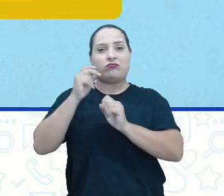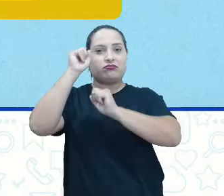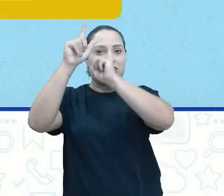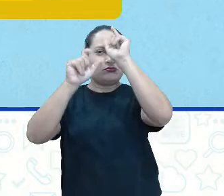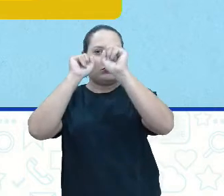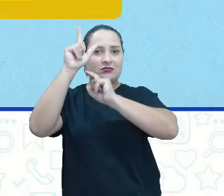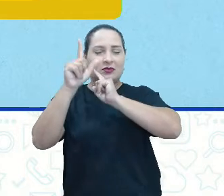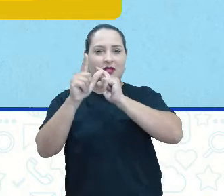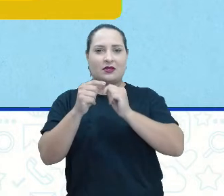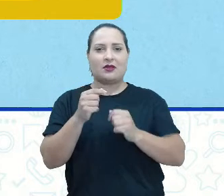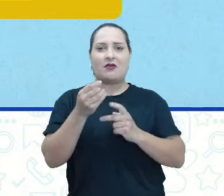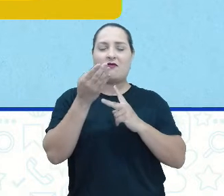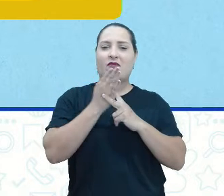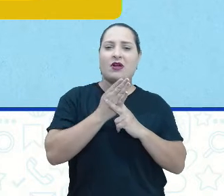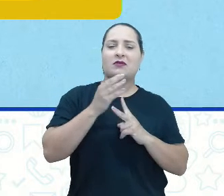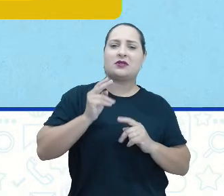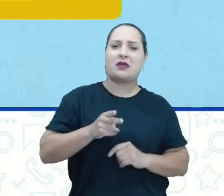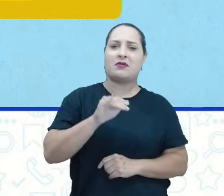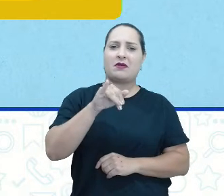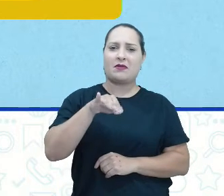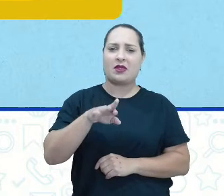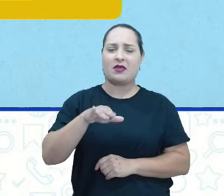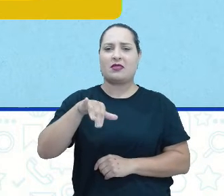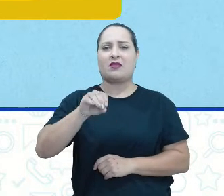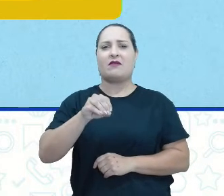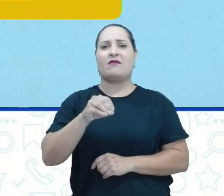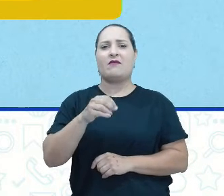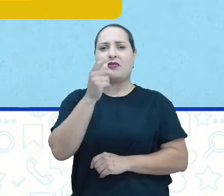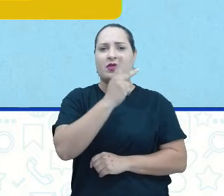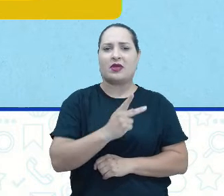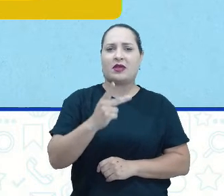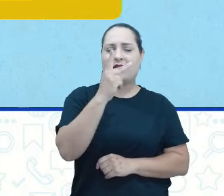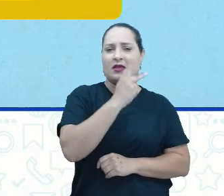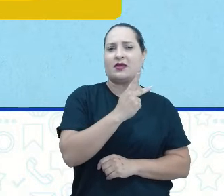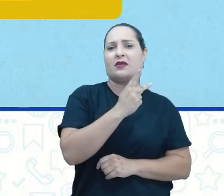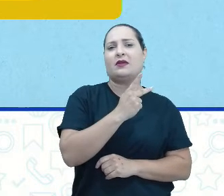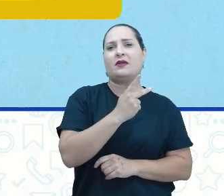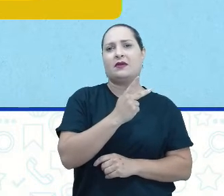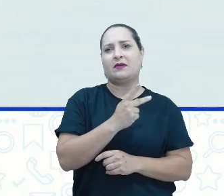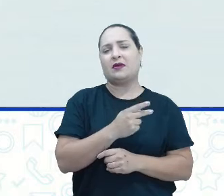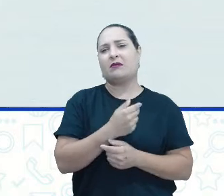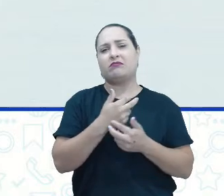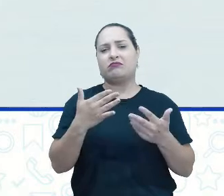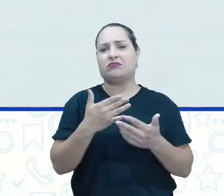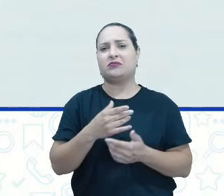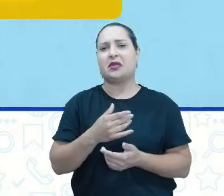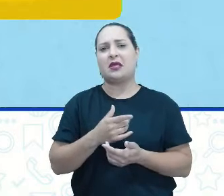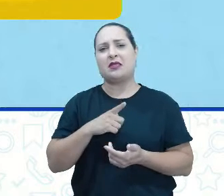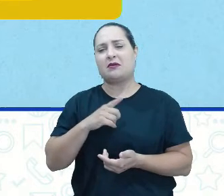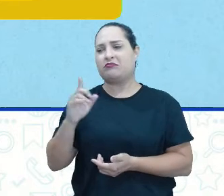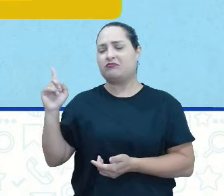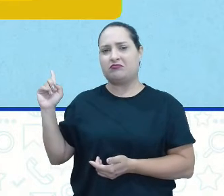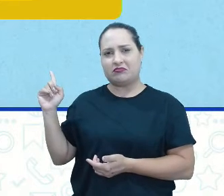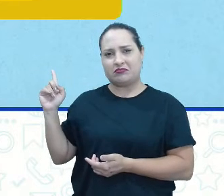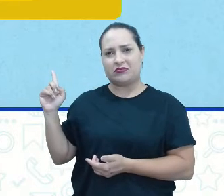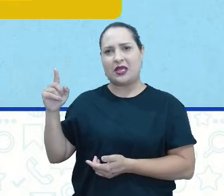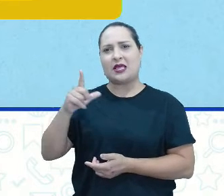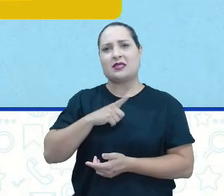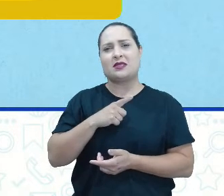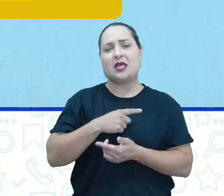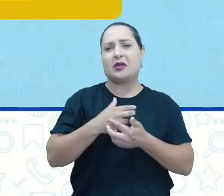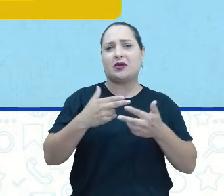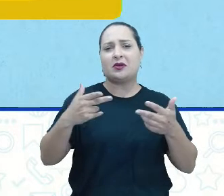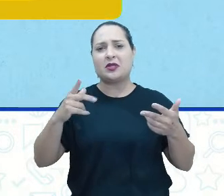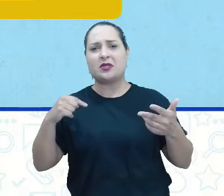novo, verbos no imperativo, figuras e vícios de linguagem, uso de cores, imagens e fotografias. Todos esses são recursos para que a